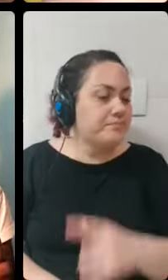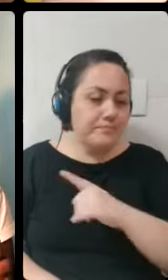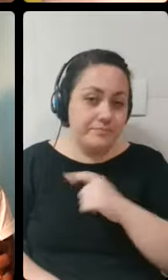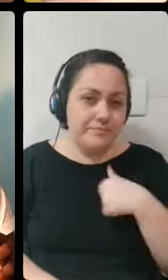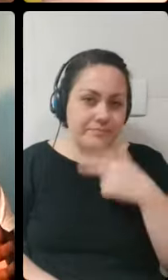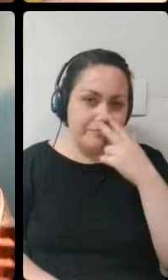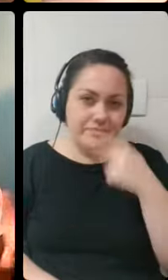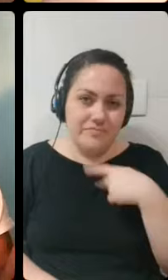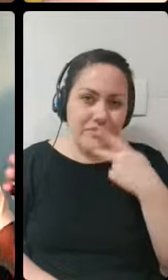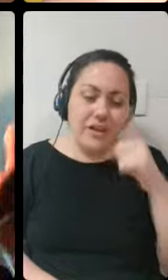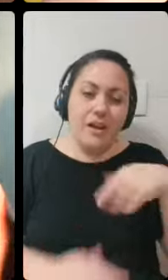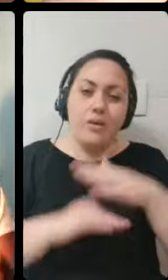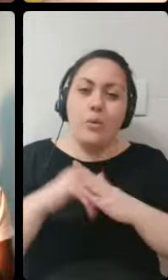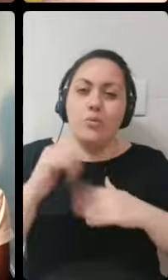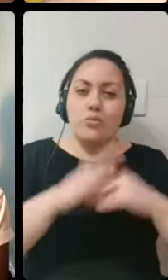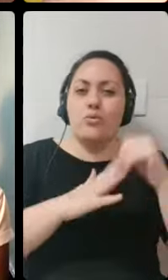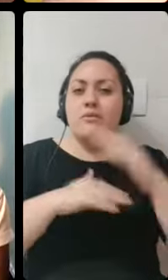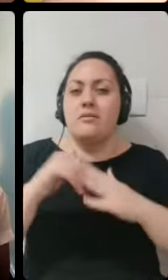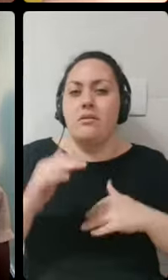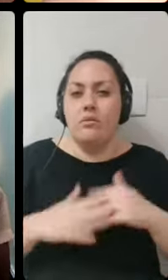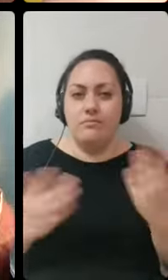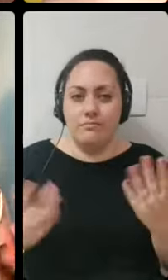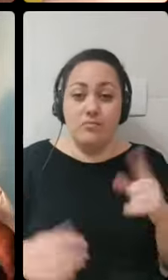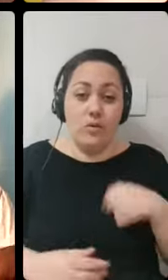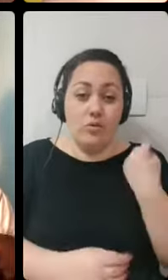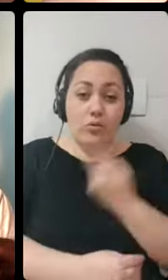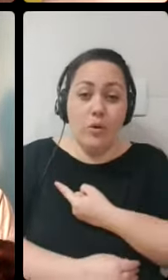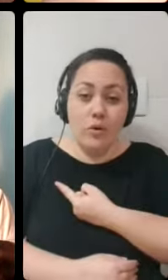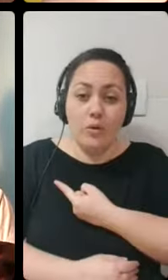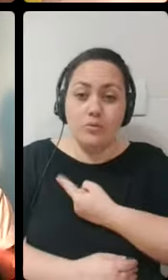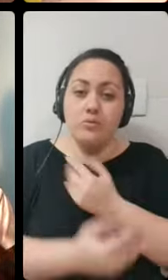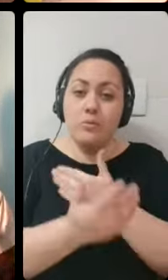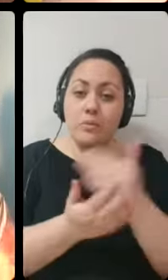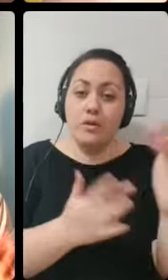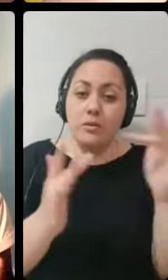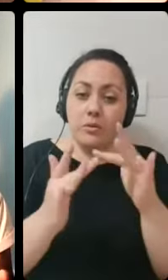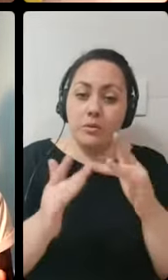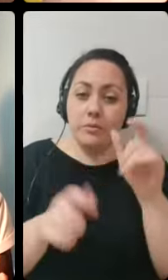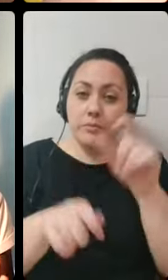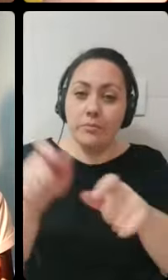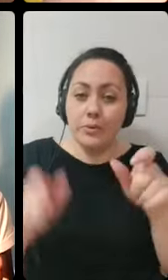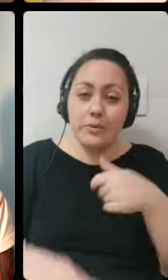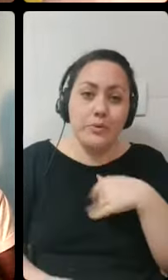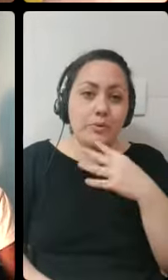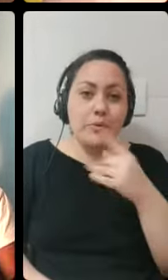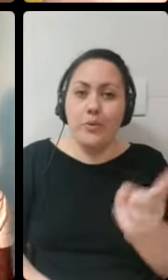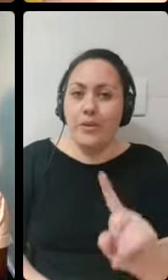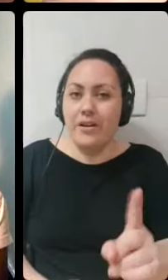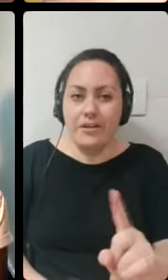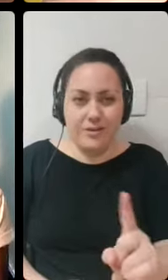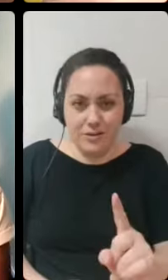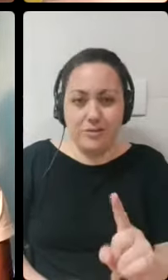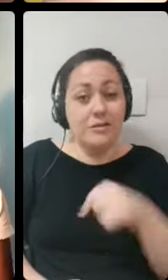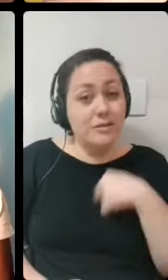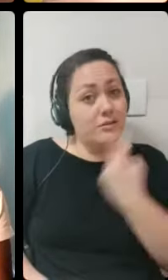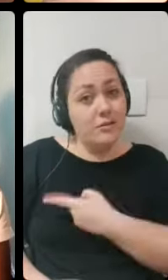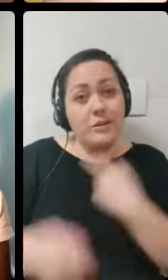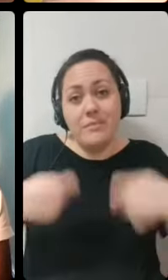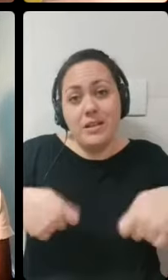gente entra num público que não é, que a gente não conhece, e a gente tem que fazer com